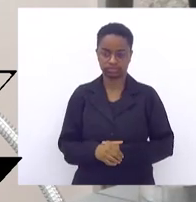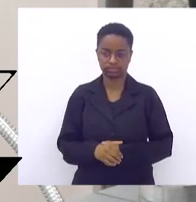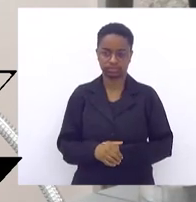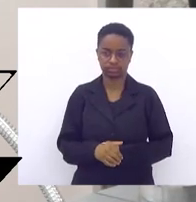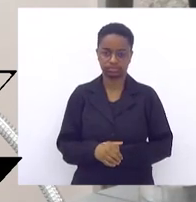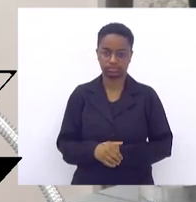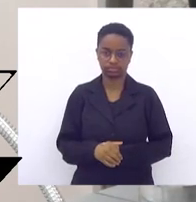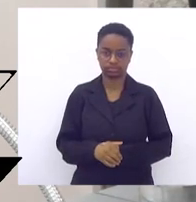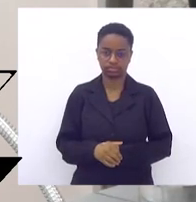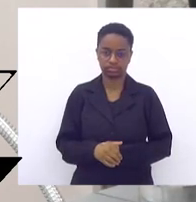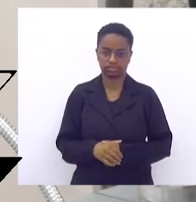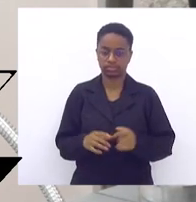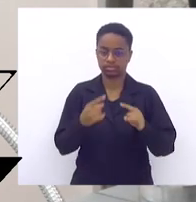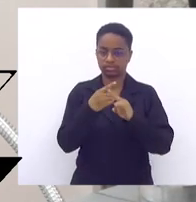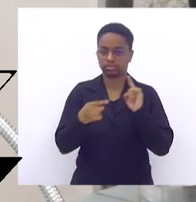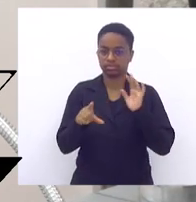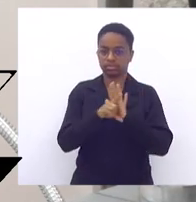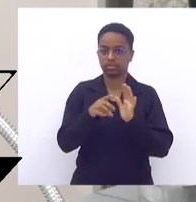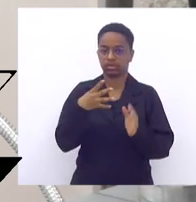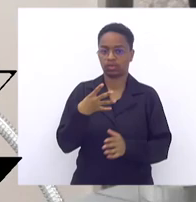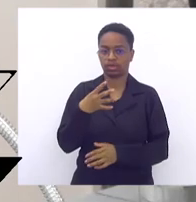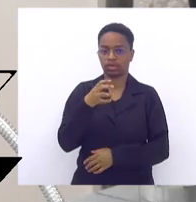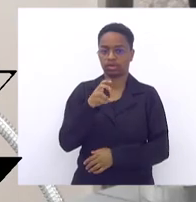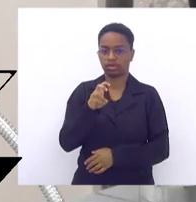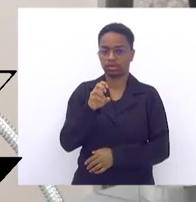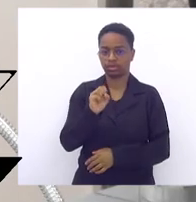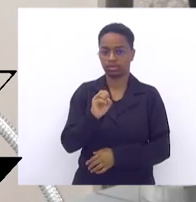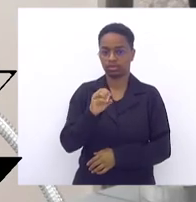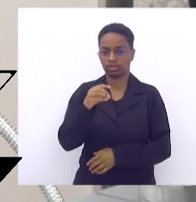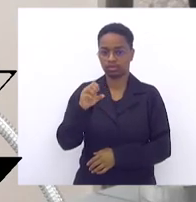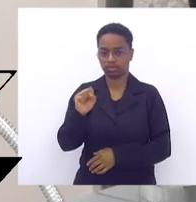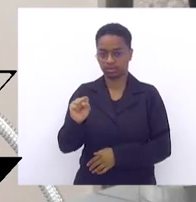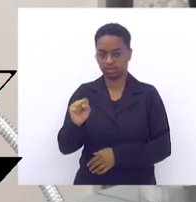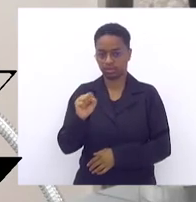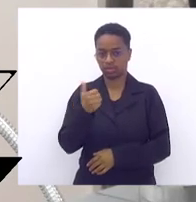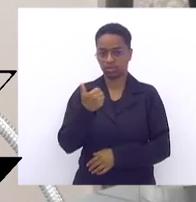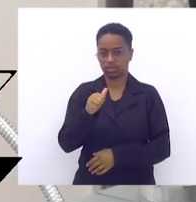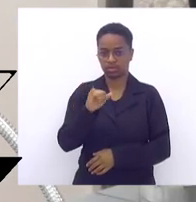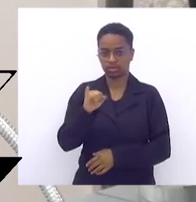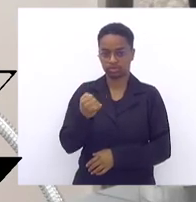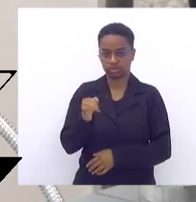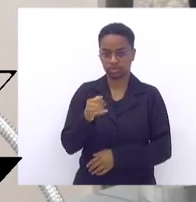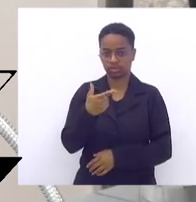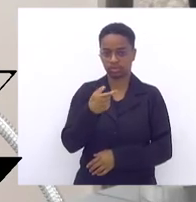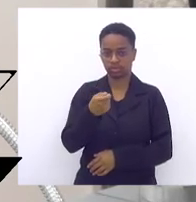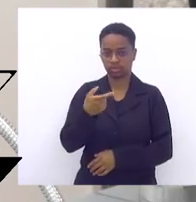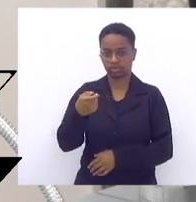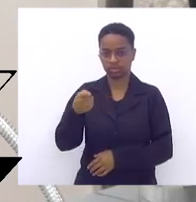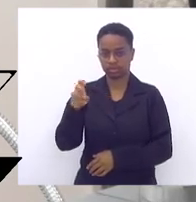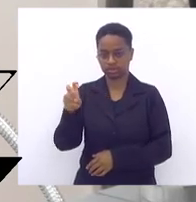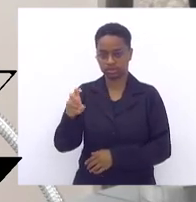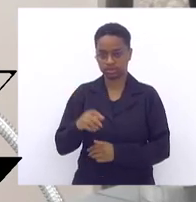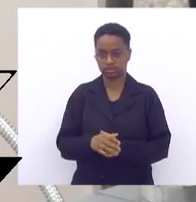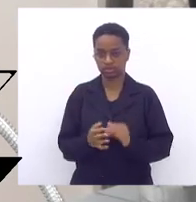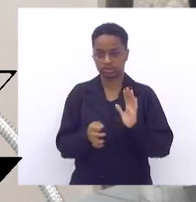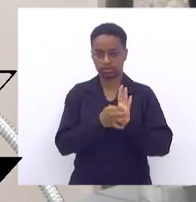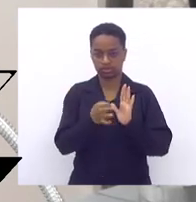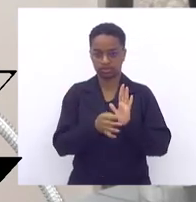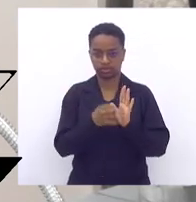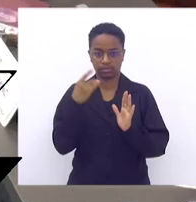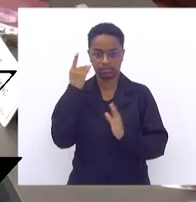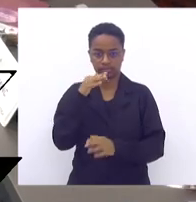que revoga a lei 4.508, de 11 de janeiro de 2005. Para parecer, deputado Fred Pacheco. Parecer é